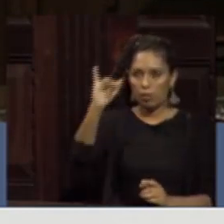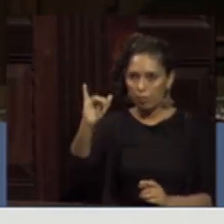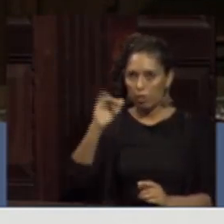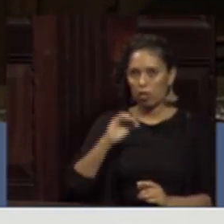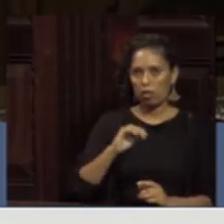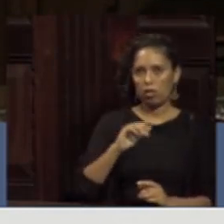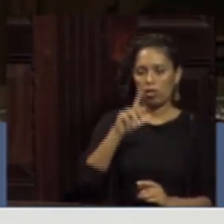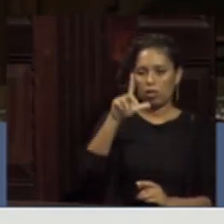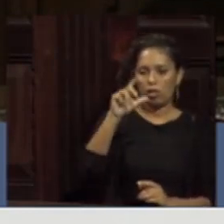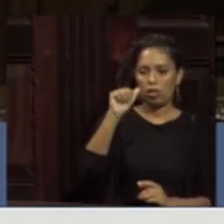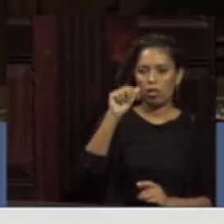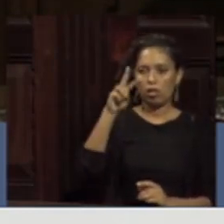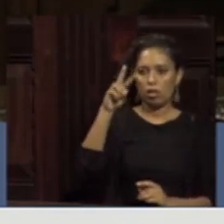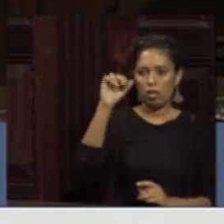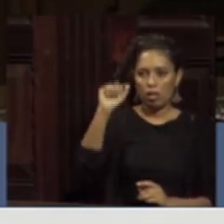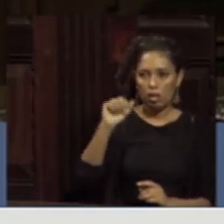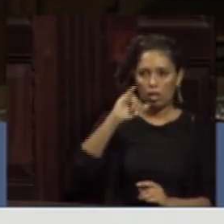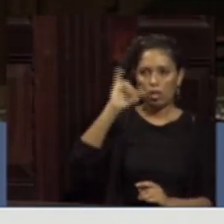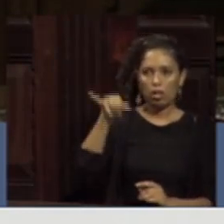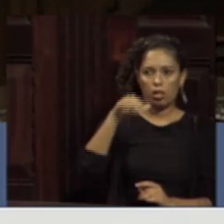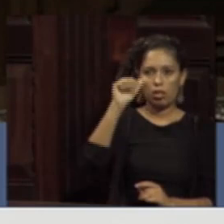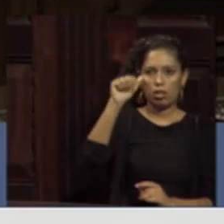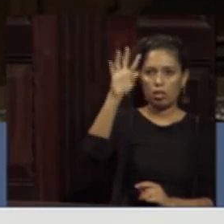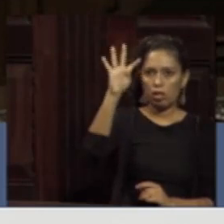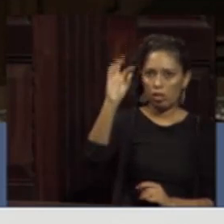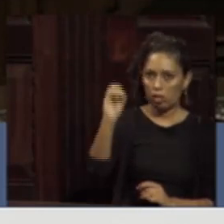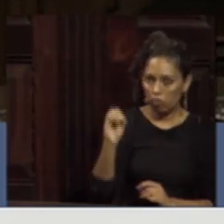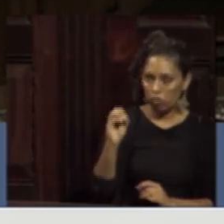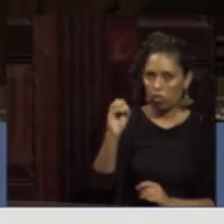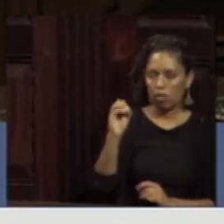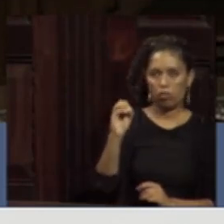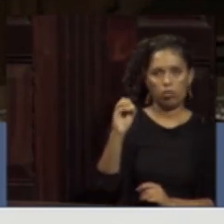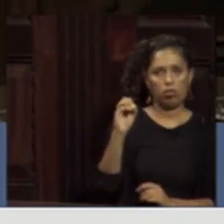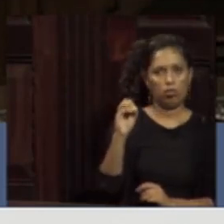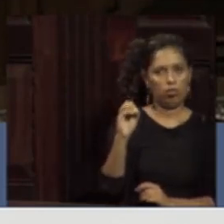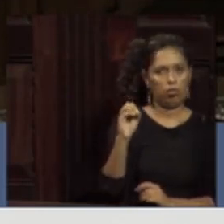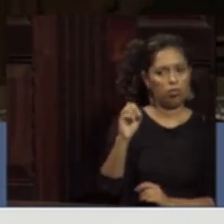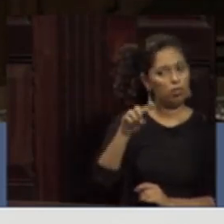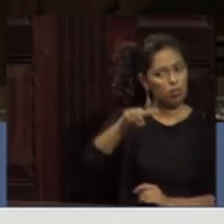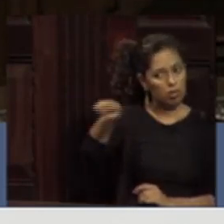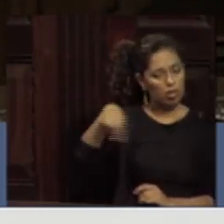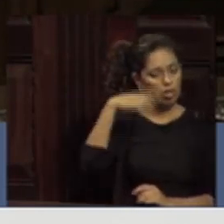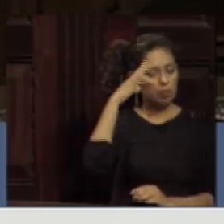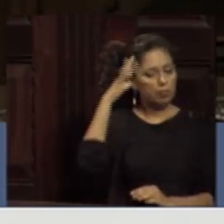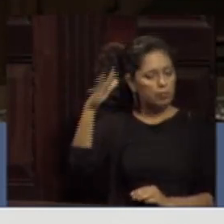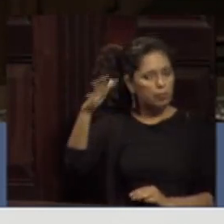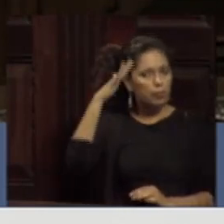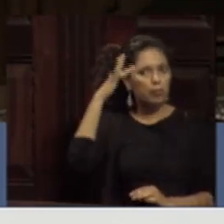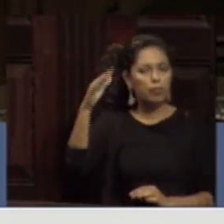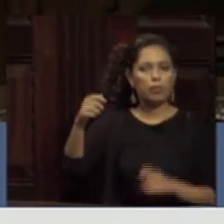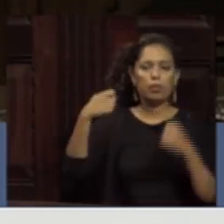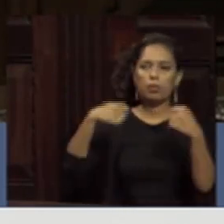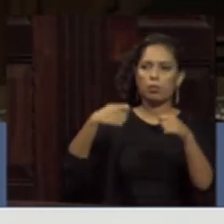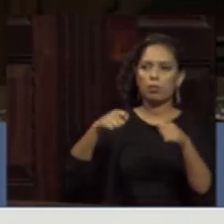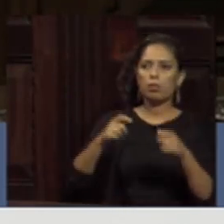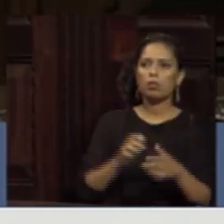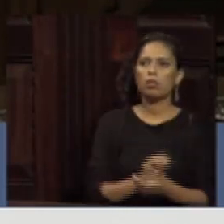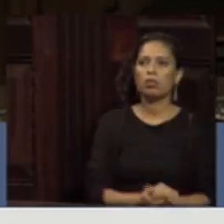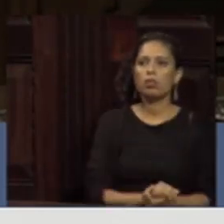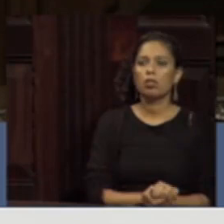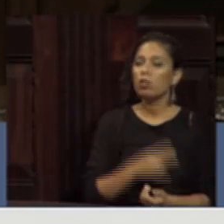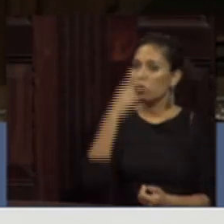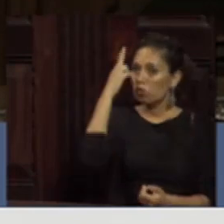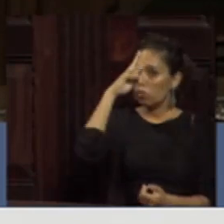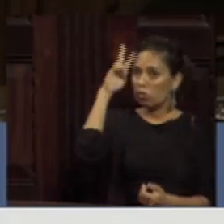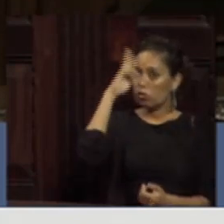políticos, incidindo nos mesmos erros mercadológicos históricos que